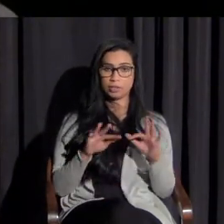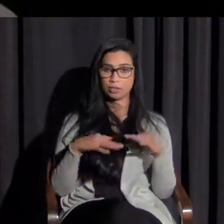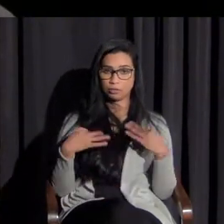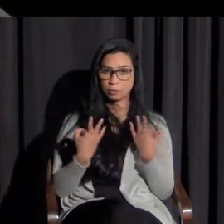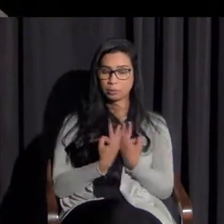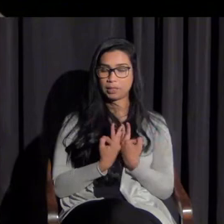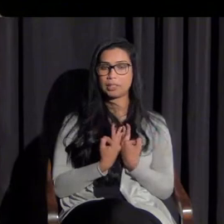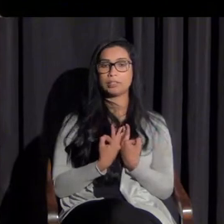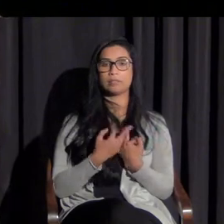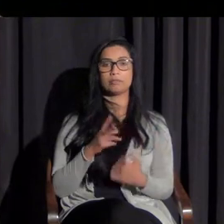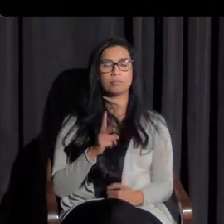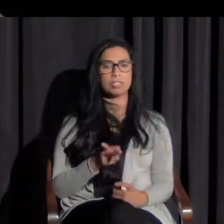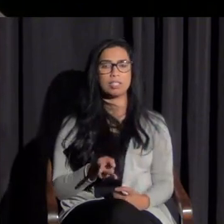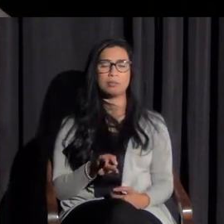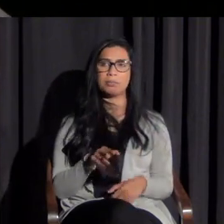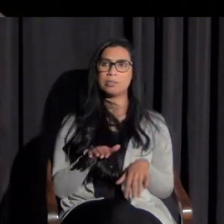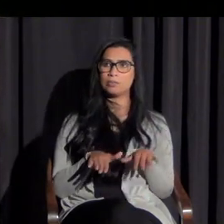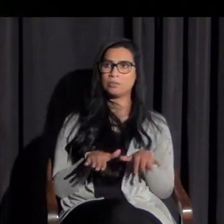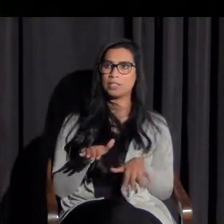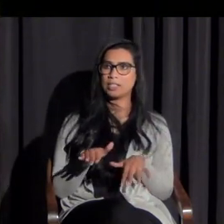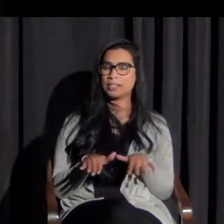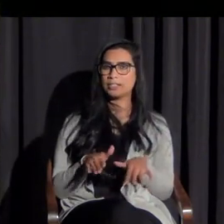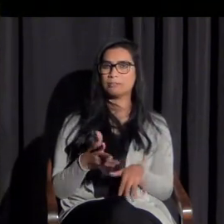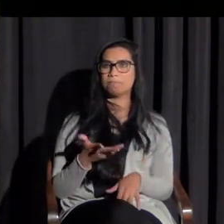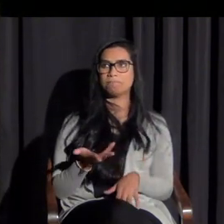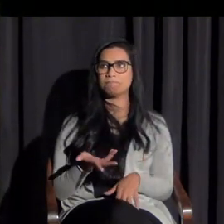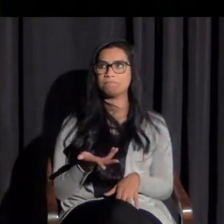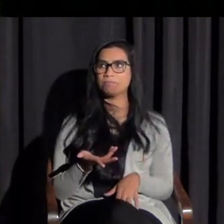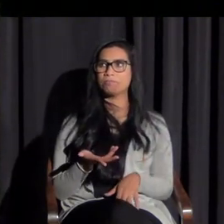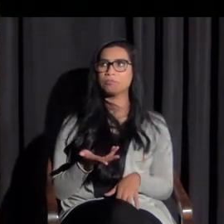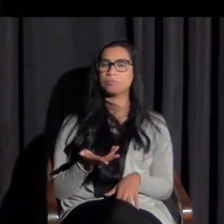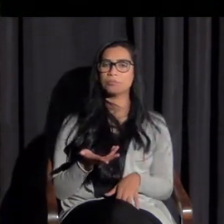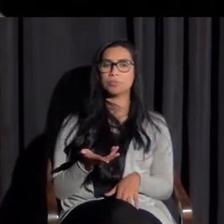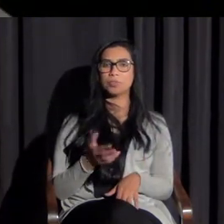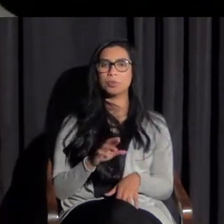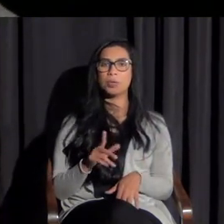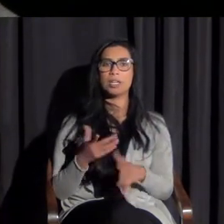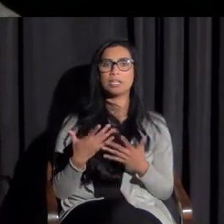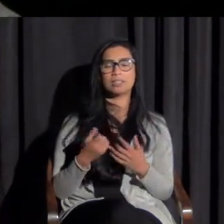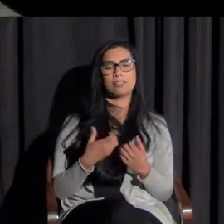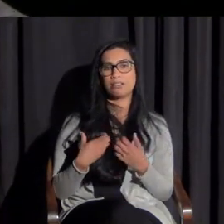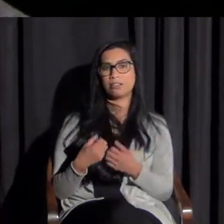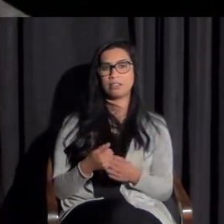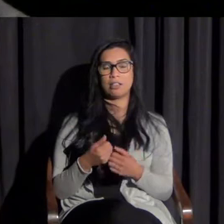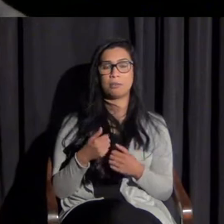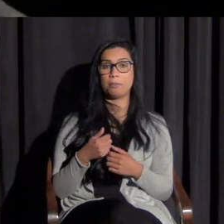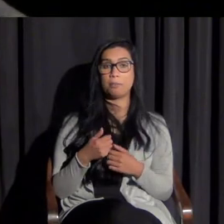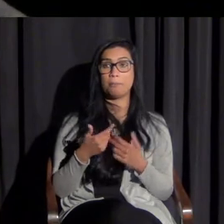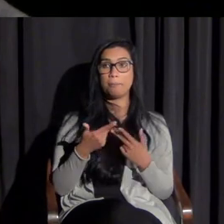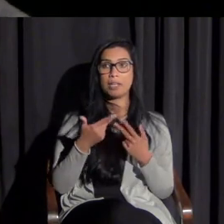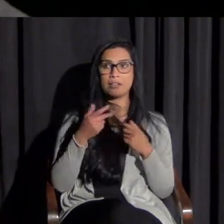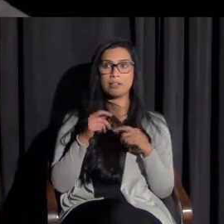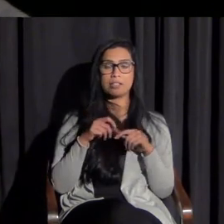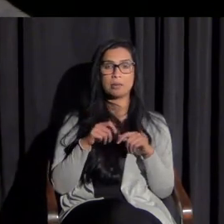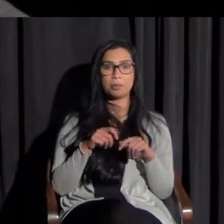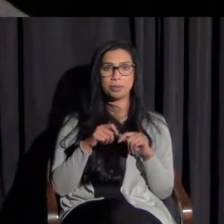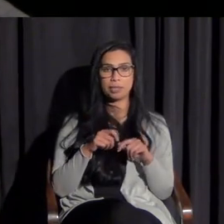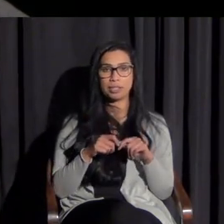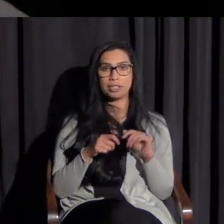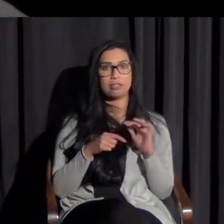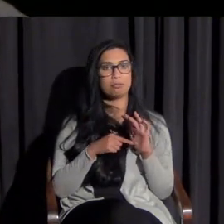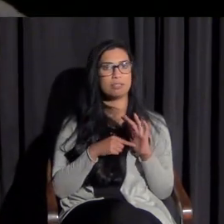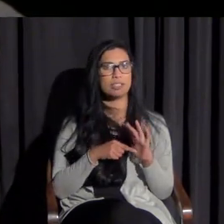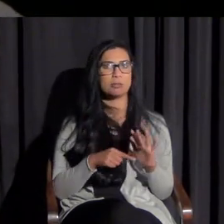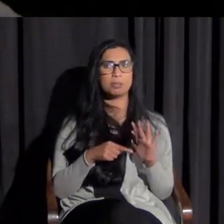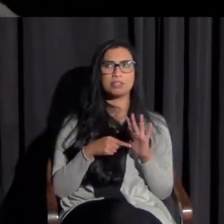cujas falas, né, são pouco consideradas, né, elas percebem essas representações, de um modo geral,